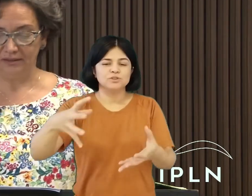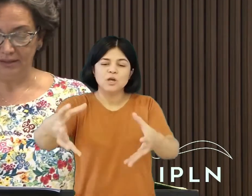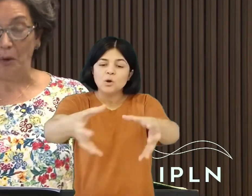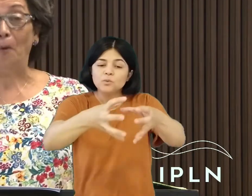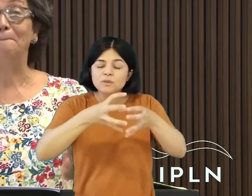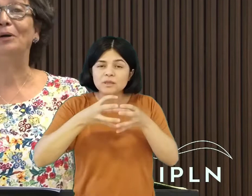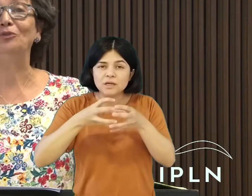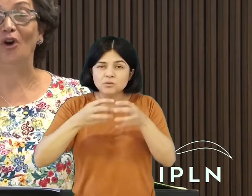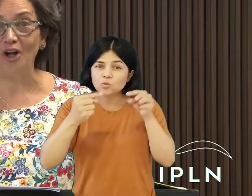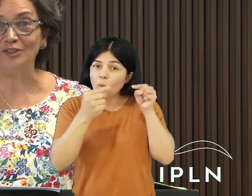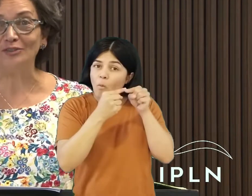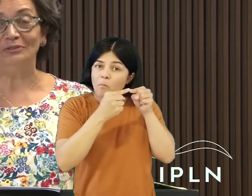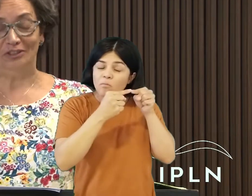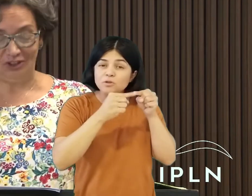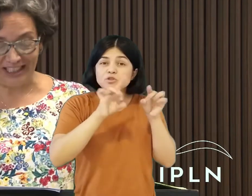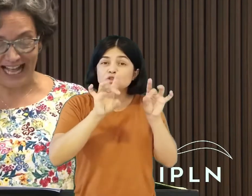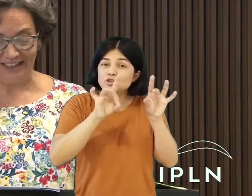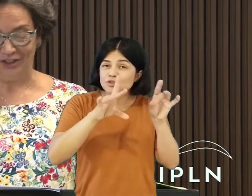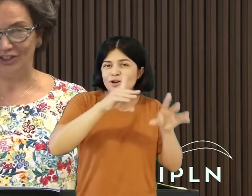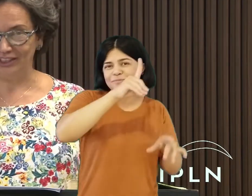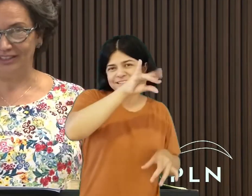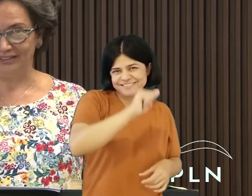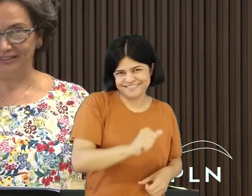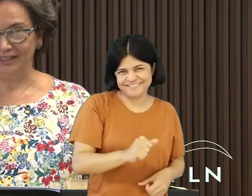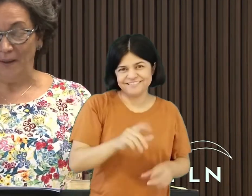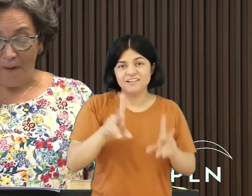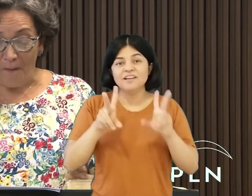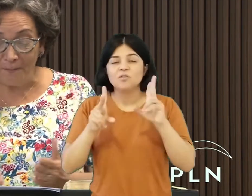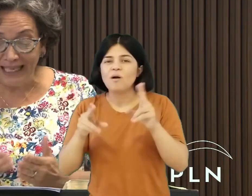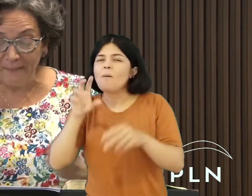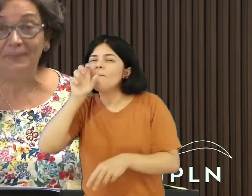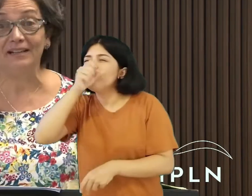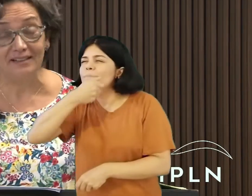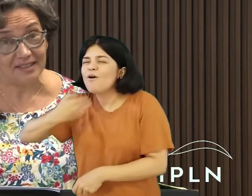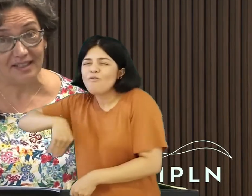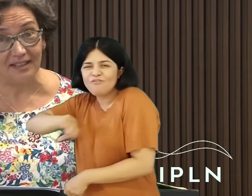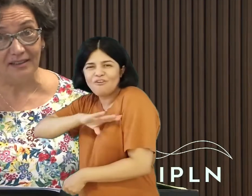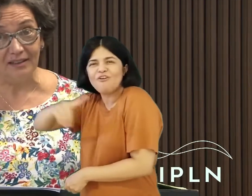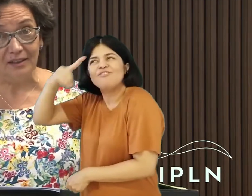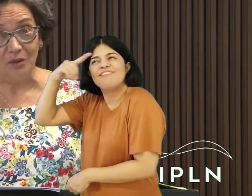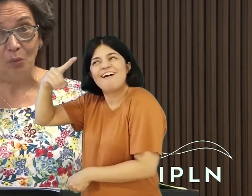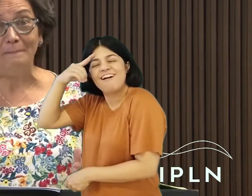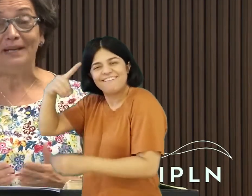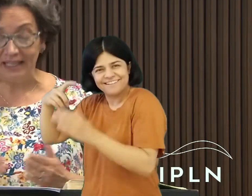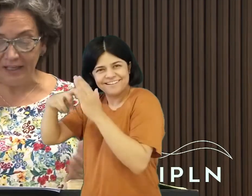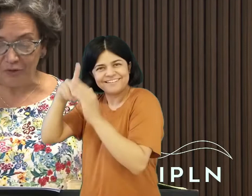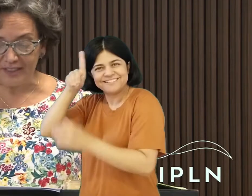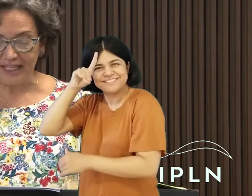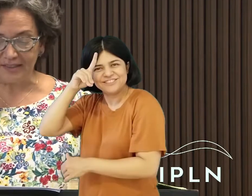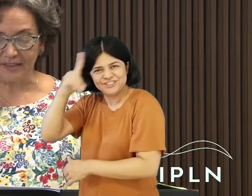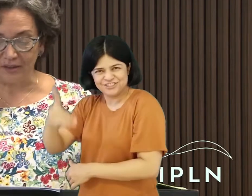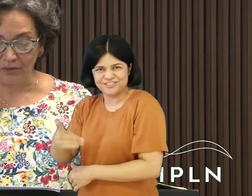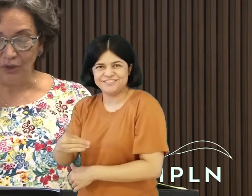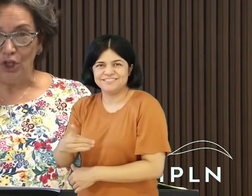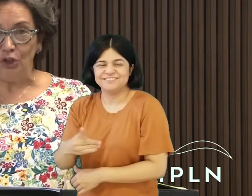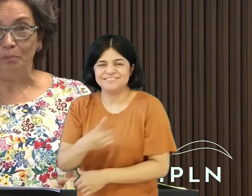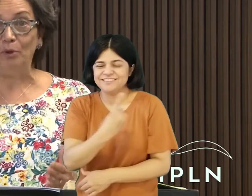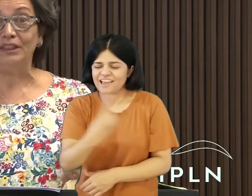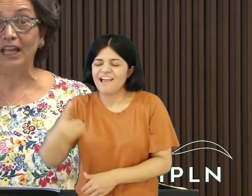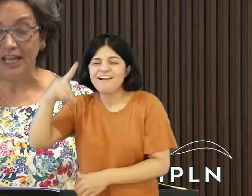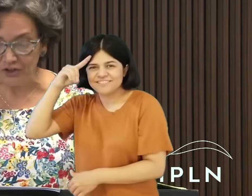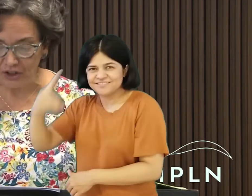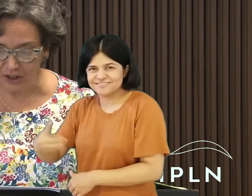dia, o pão nosso de cada dia. Uma lembrança uma manifestação